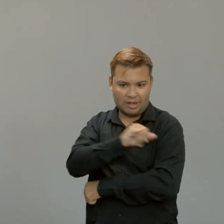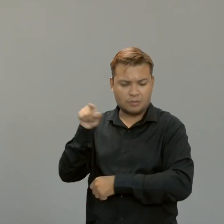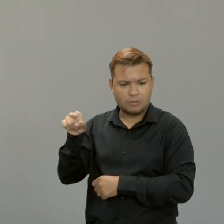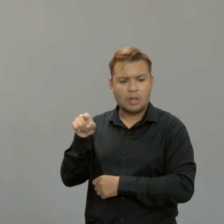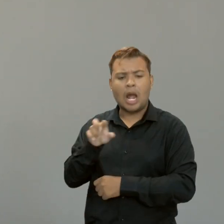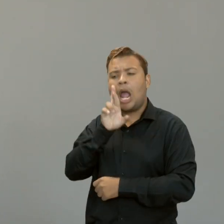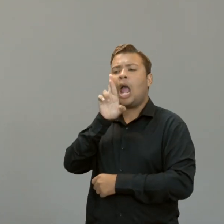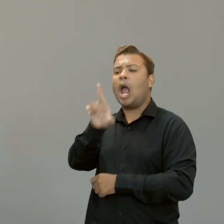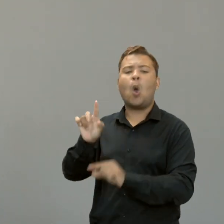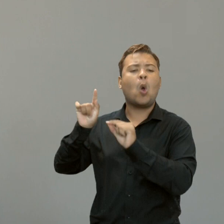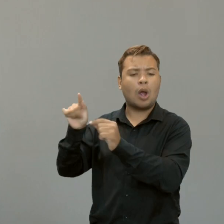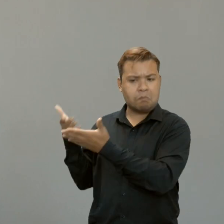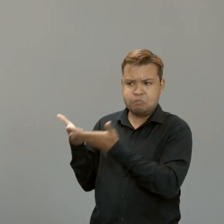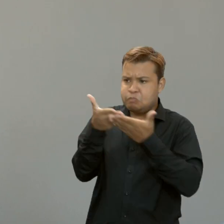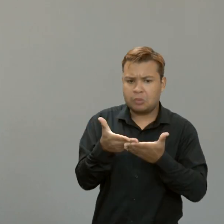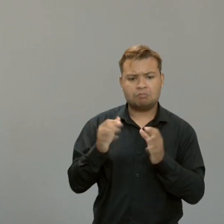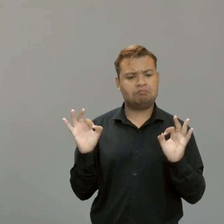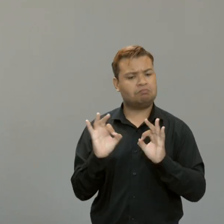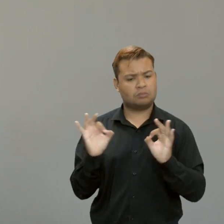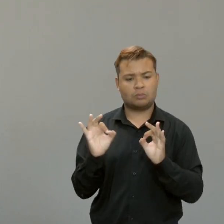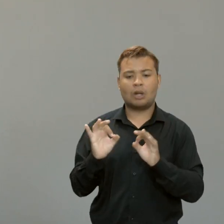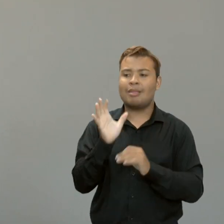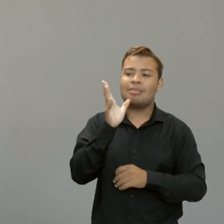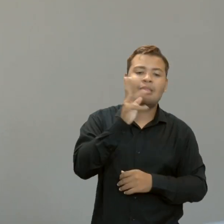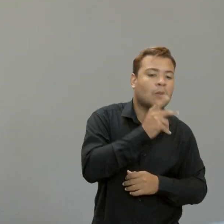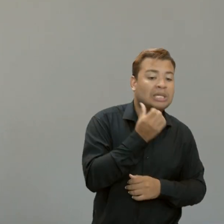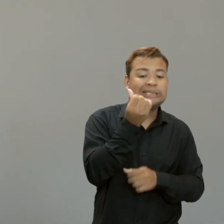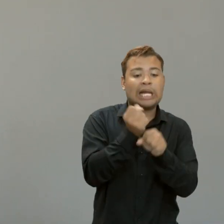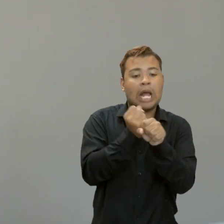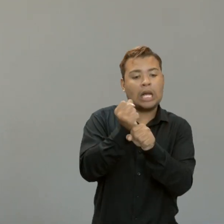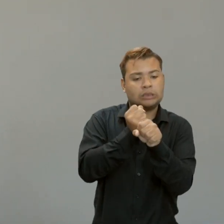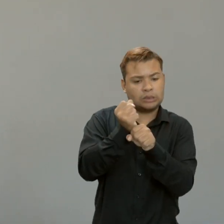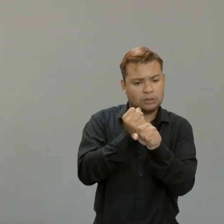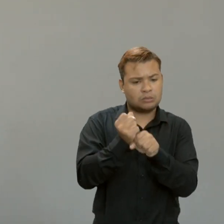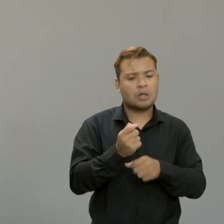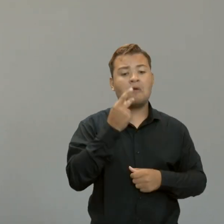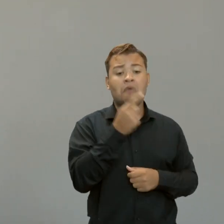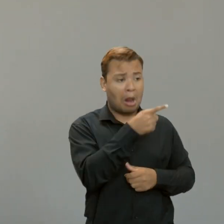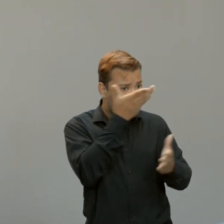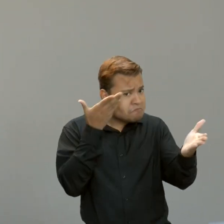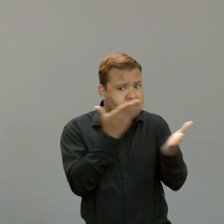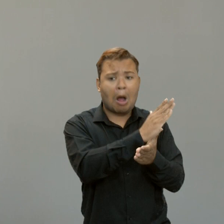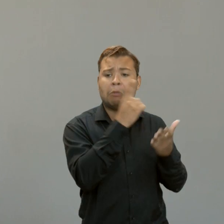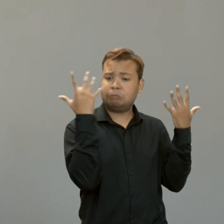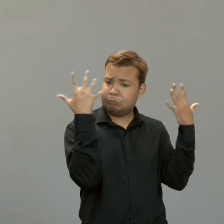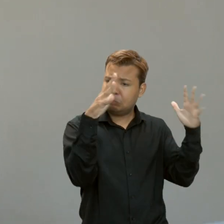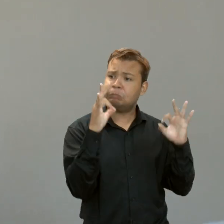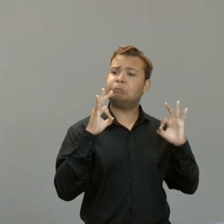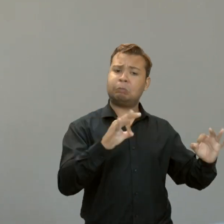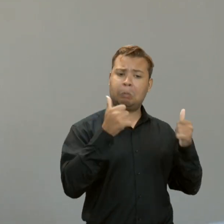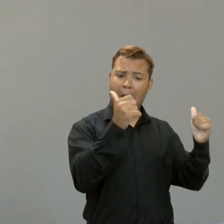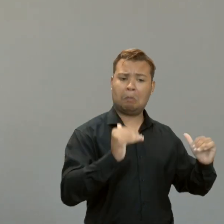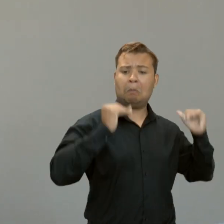devolvem o resultado dos exames. O resultado chega 6 anos depois, dizendo que ela tinha sido aprovada com louvor. Mas nesse